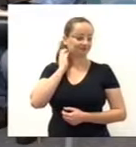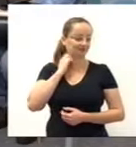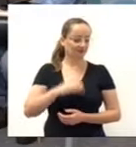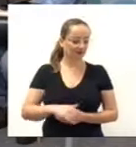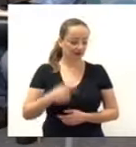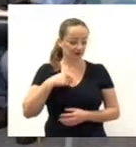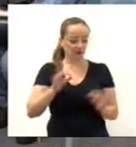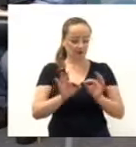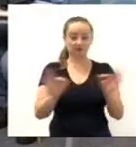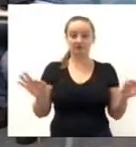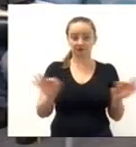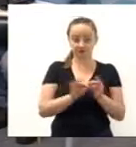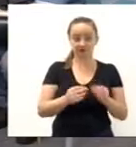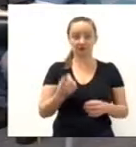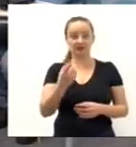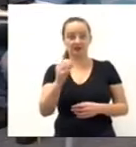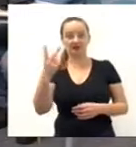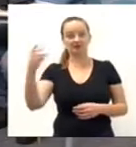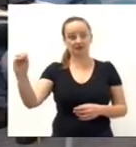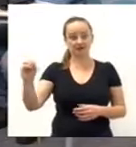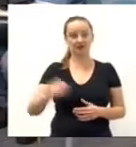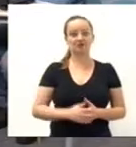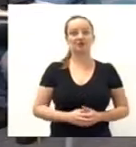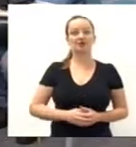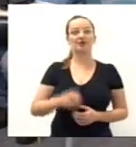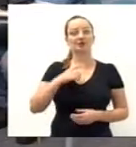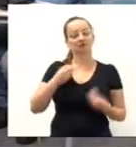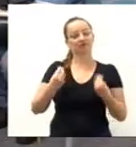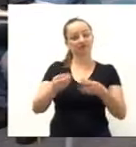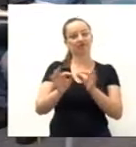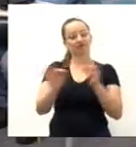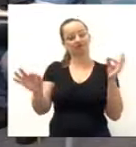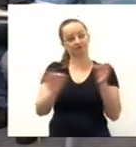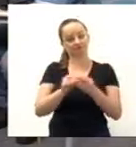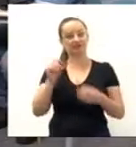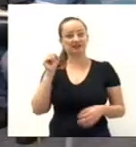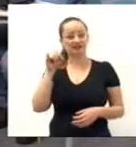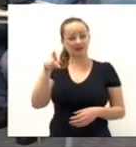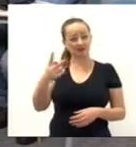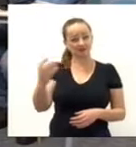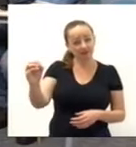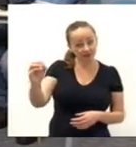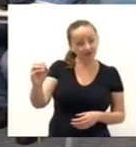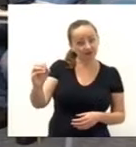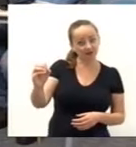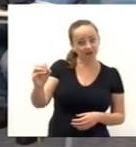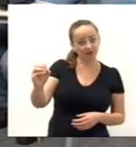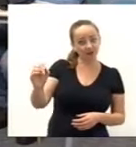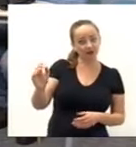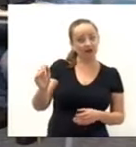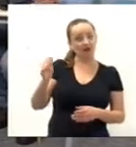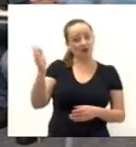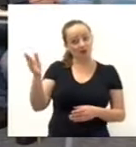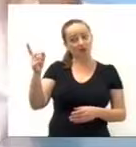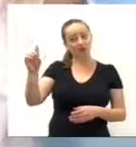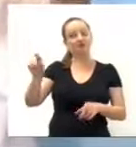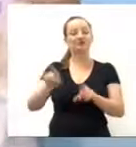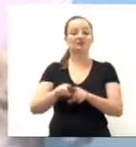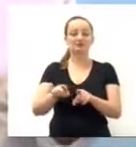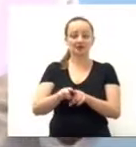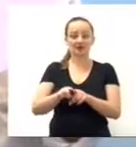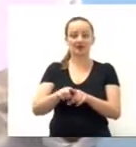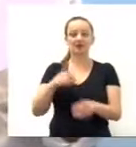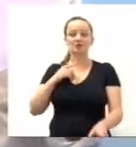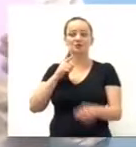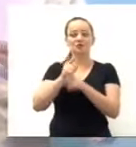uma medida, 10, 20, né? Eu dei uma medida. Então, se aqui é 20, né? Aqui é 20, aqui é 20, então eu